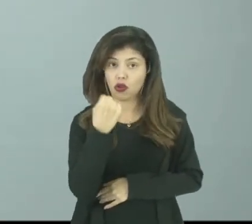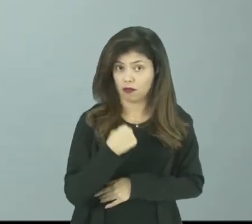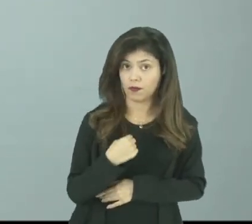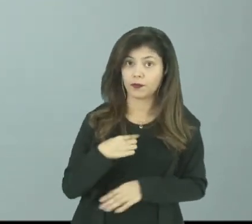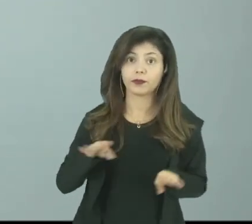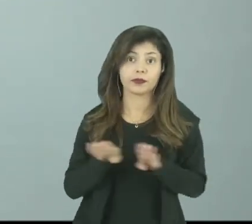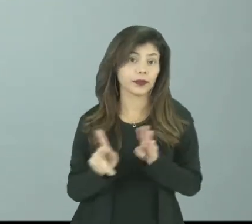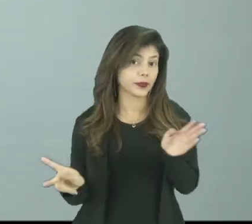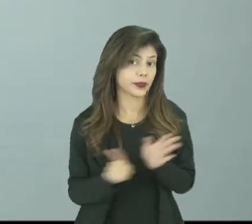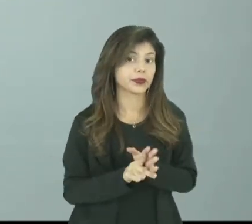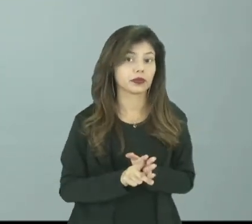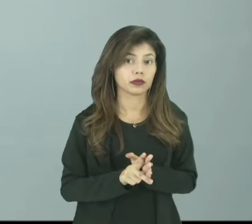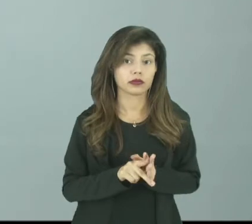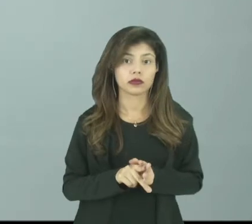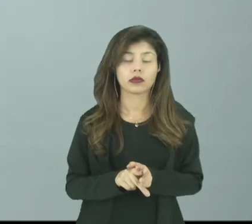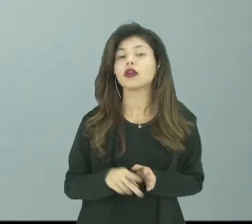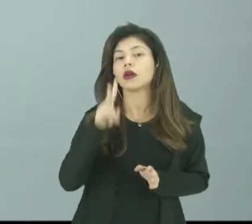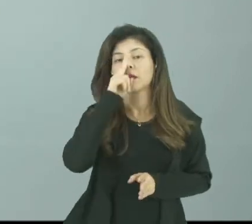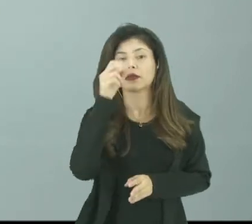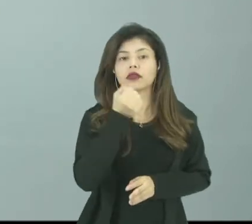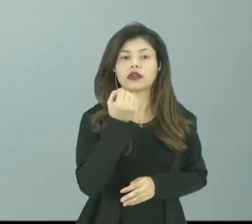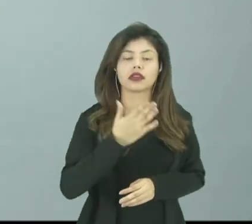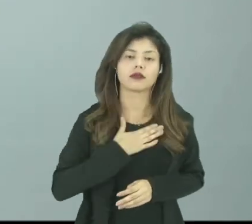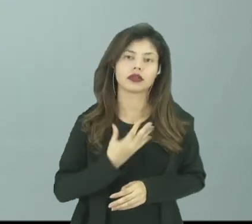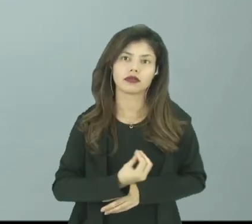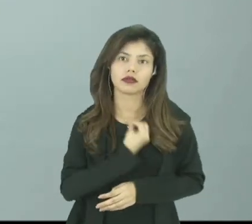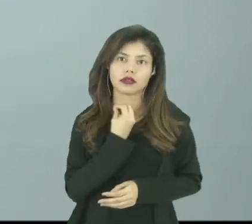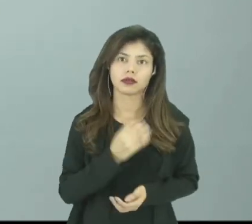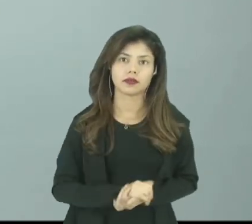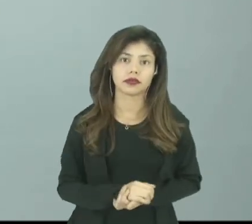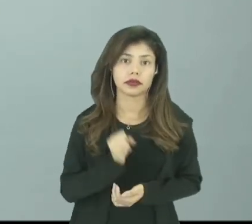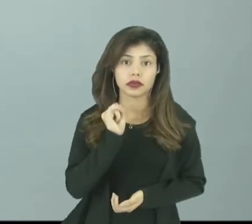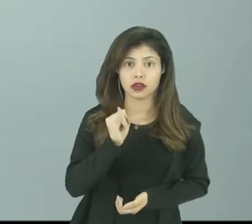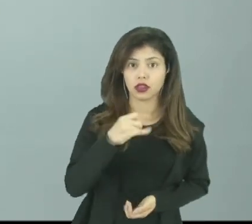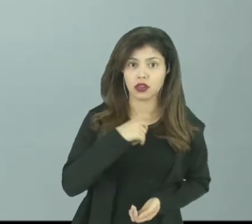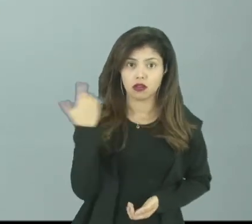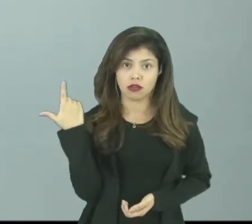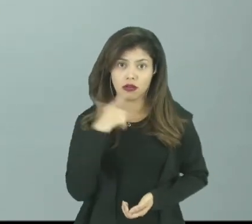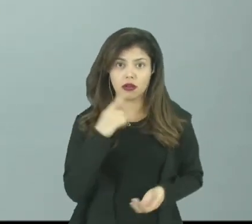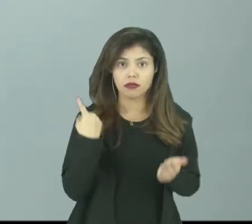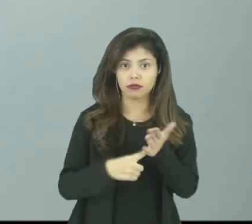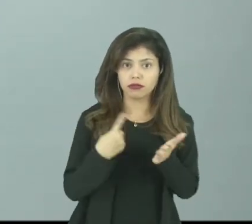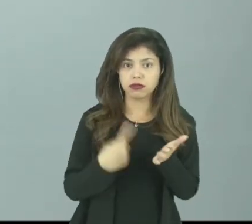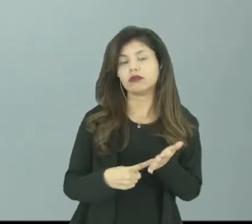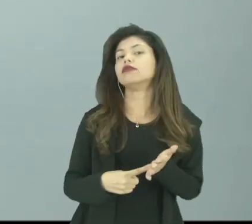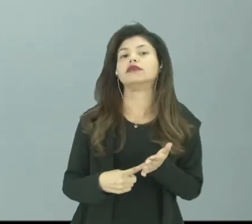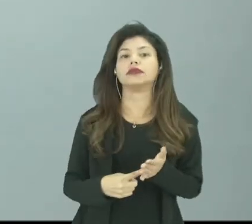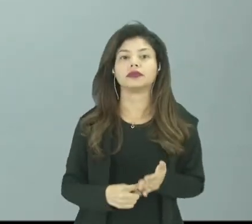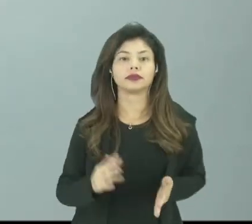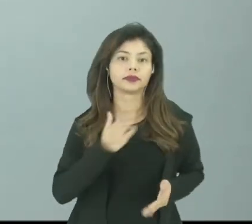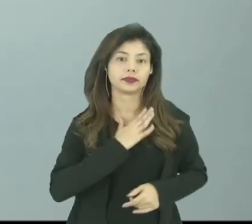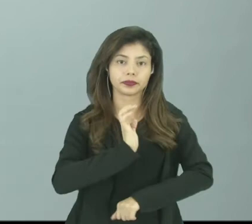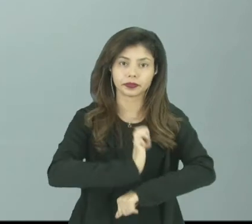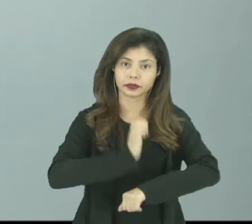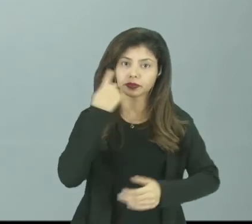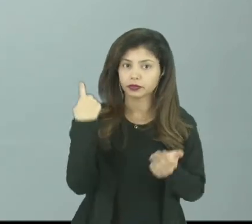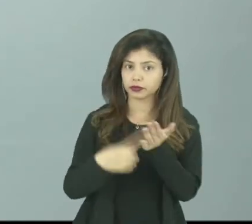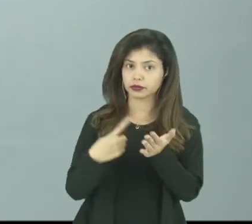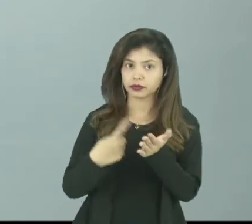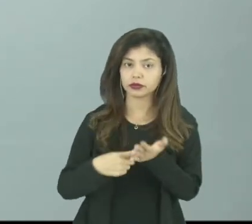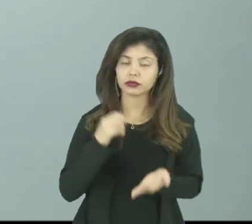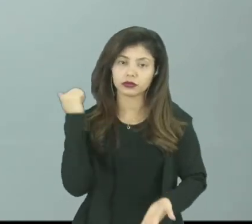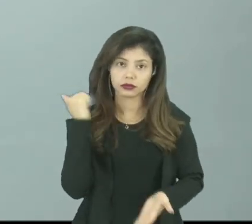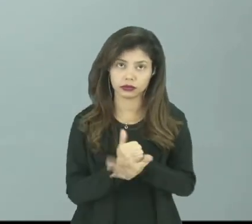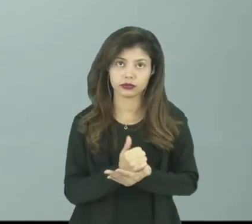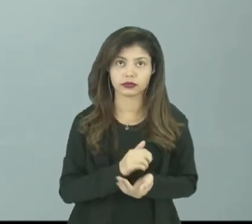vida. Uma outra coisa, se eu vivo num Estado, por mais que eu tenha um acordo com esse Estado, que tenha um contrato com ele,